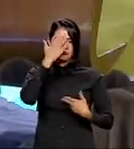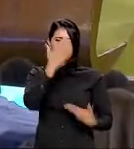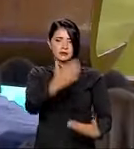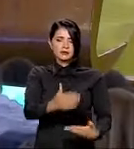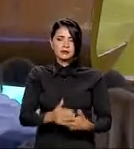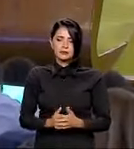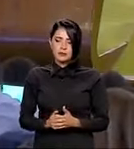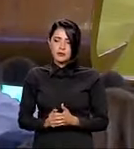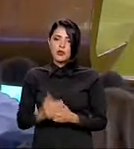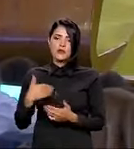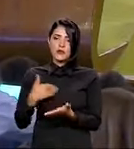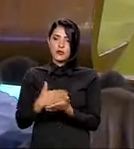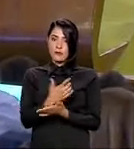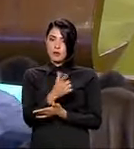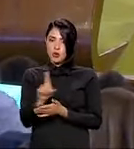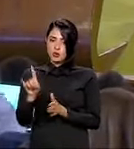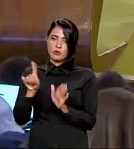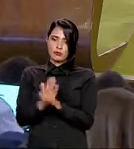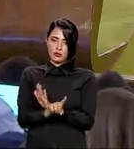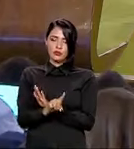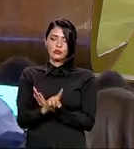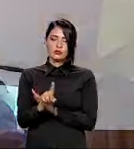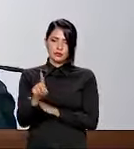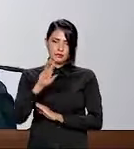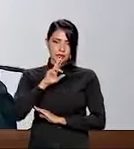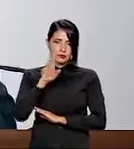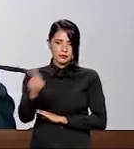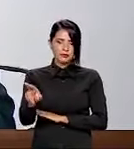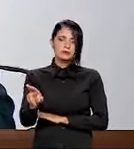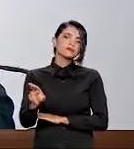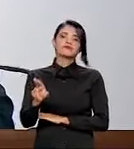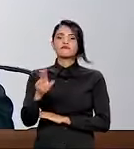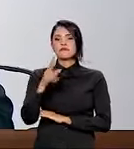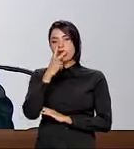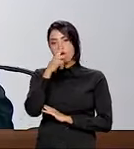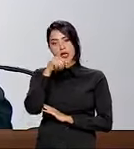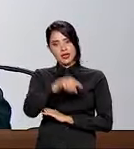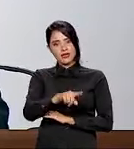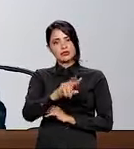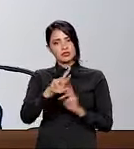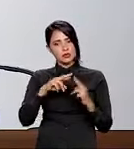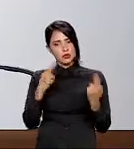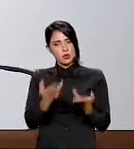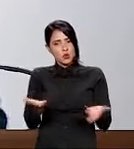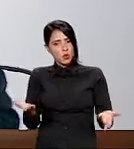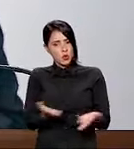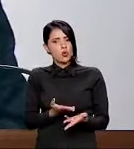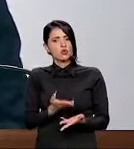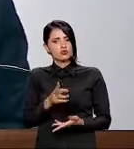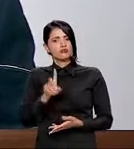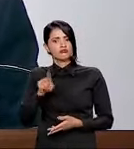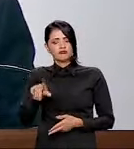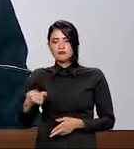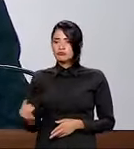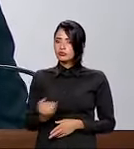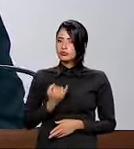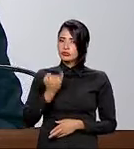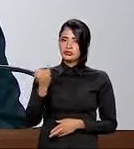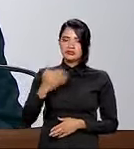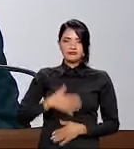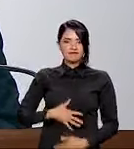presidente. Eu vou começar pela última pergunta. Eu acho que essa reunião de hoje ela foi extremamente importante e